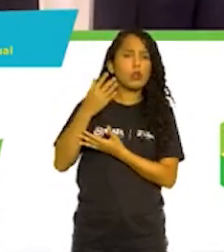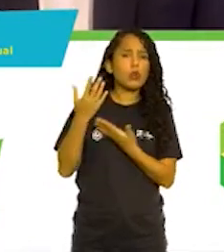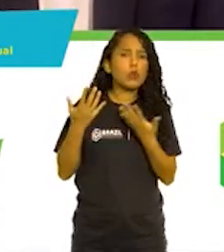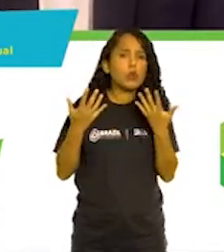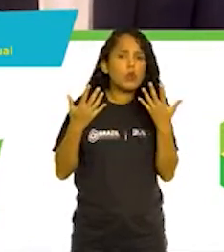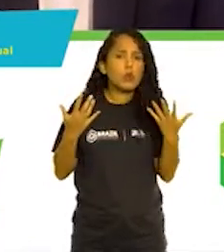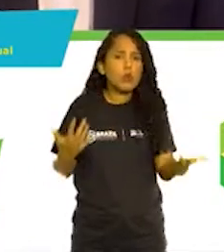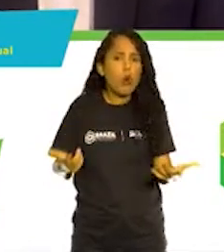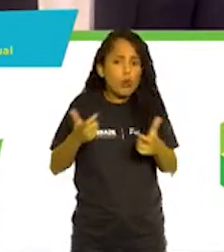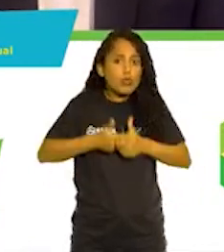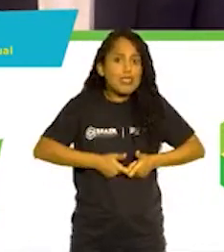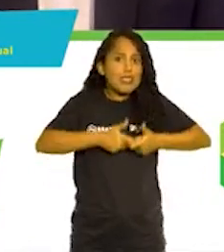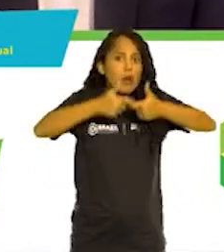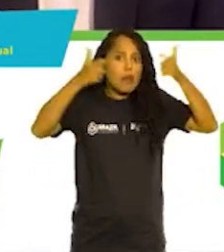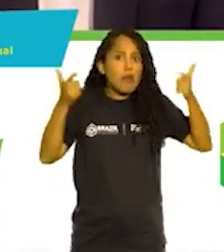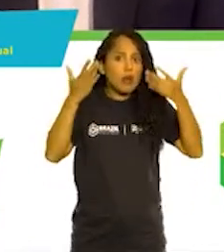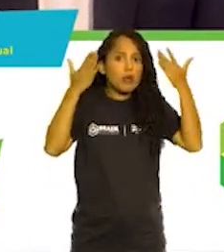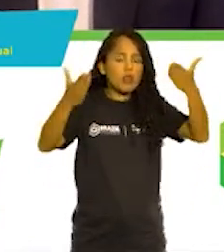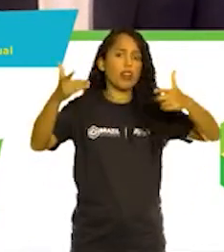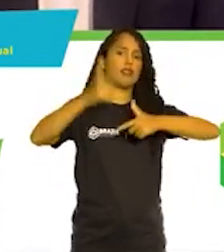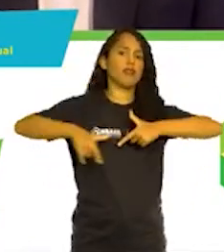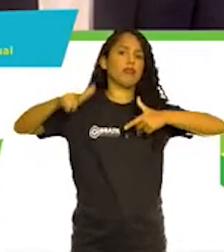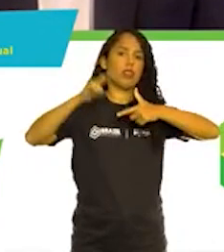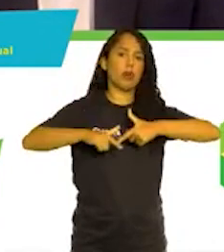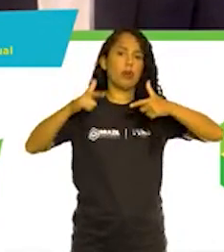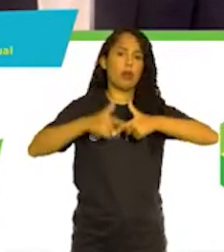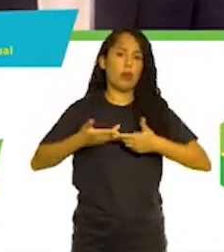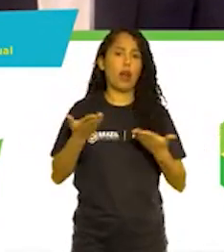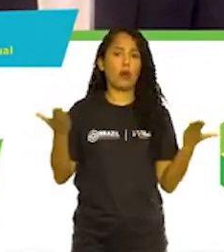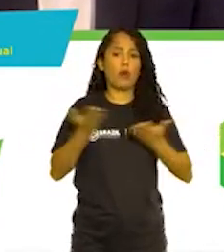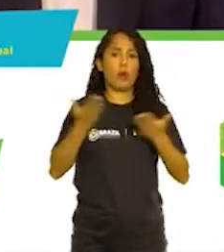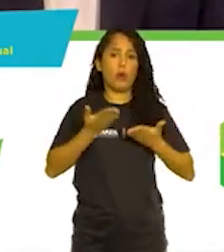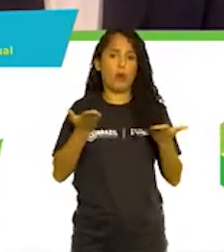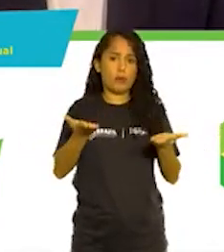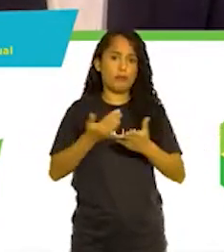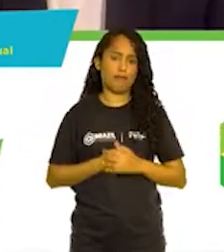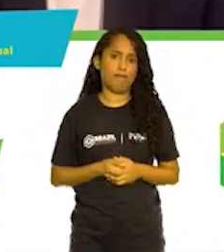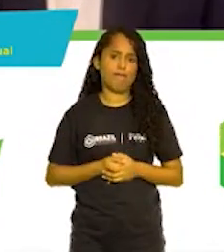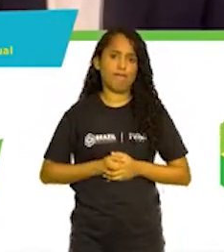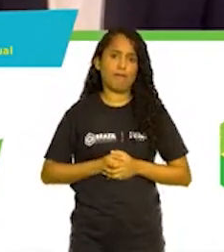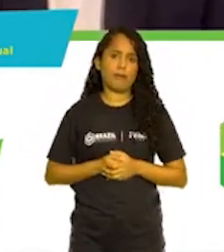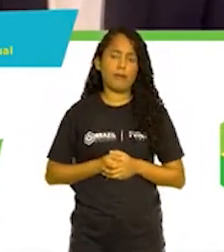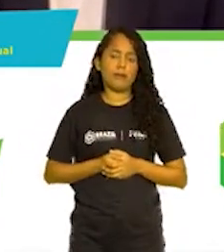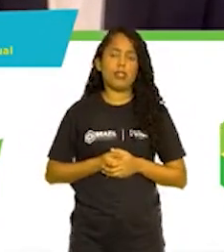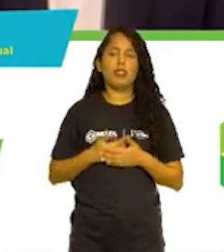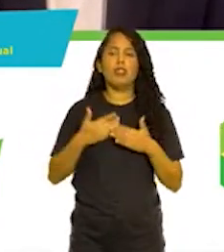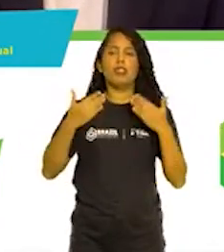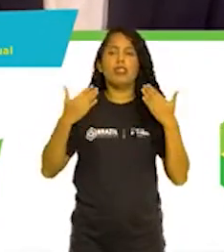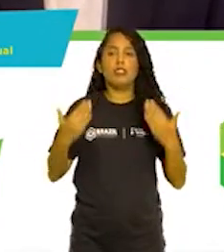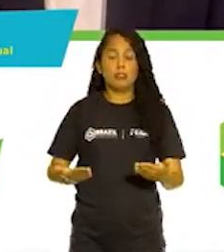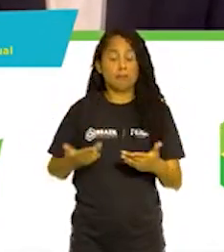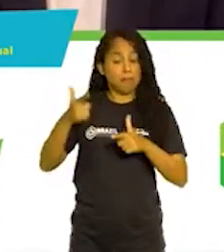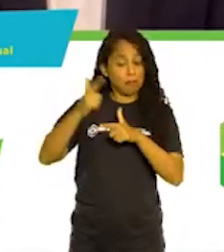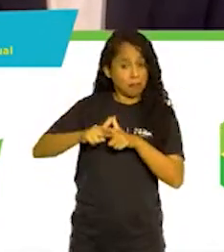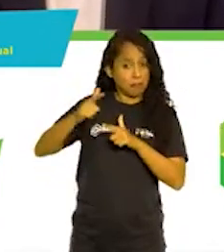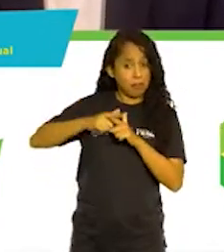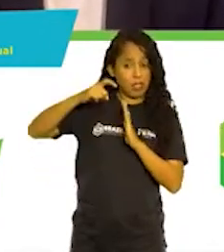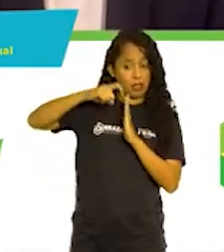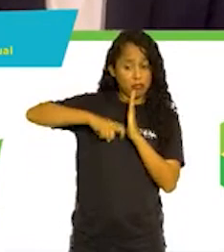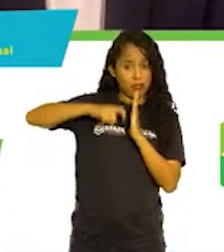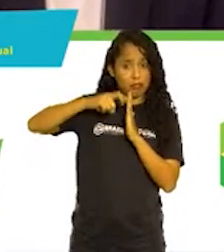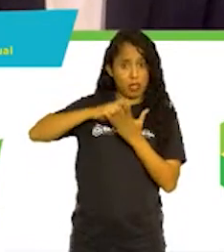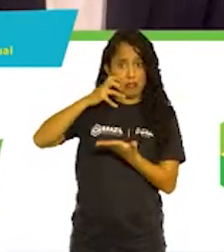encrenca, Mansueto, porque estamos atravessando. Bom, vamos lá. O tamanho da encrenca fiscal do